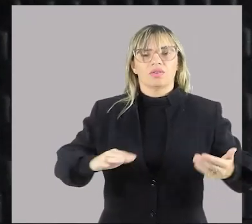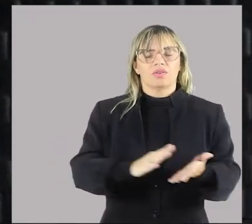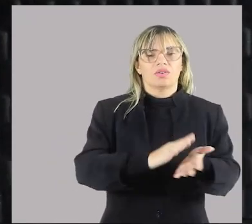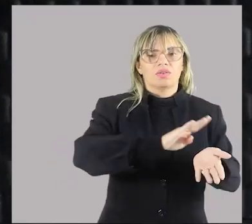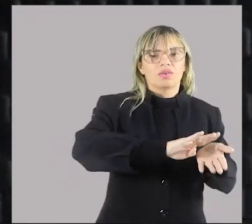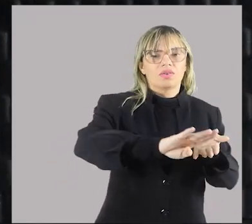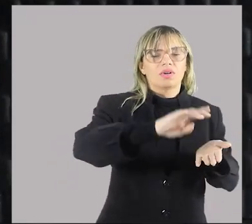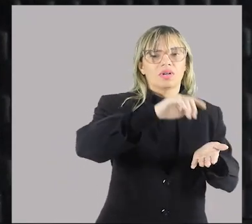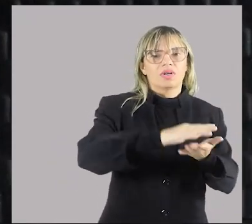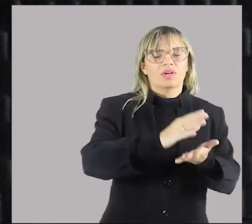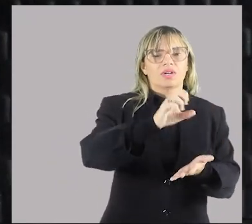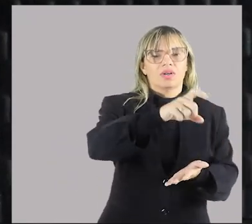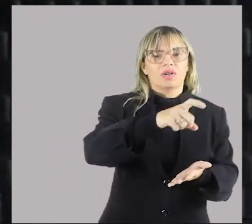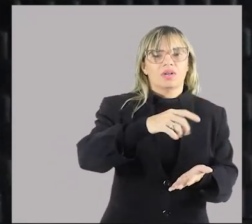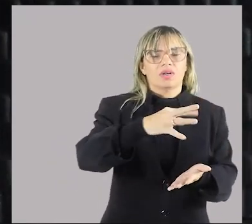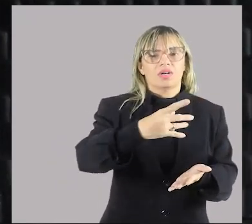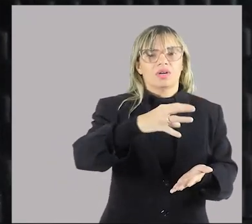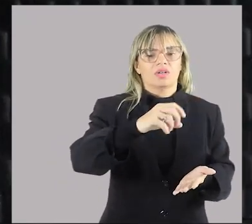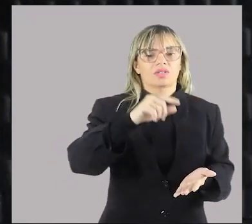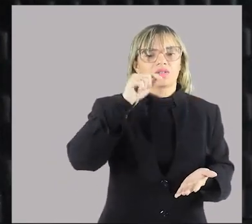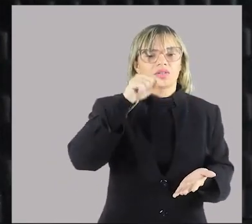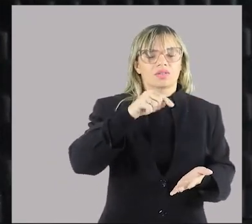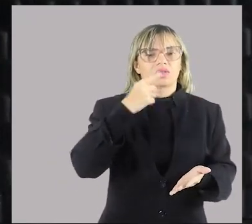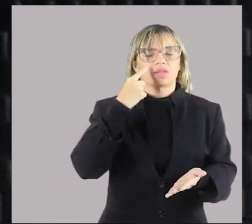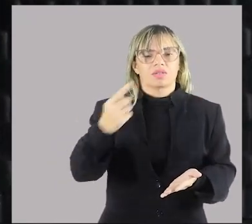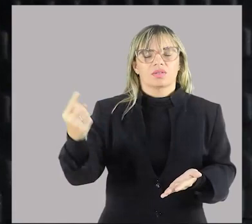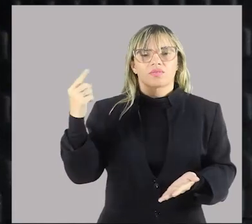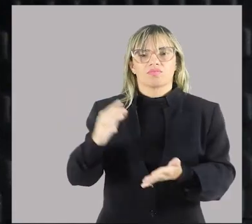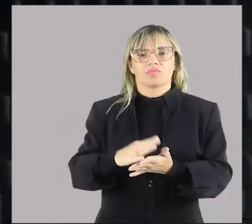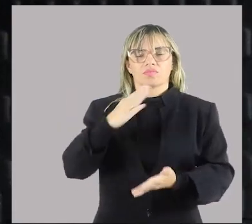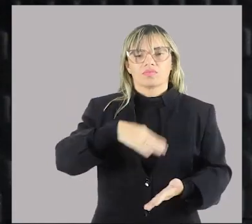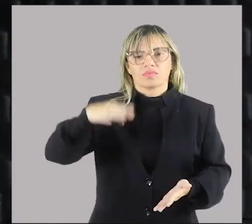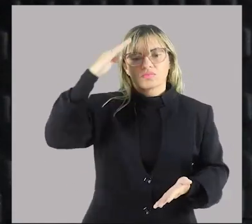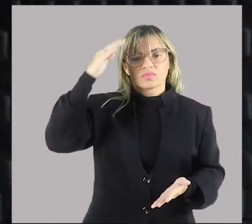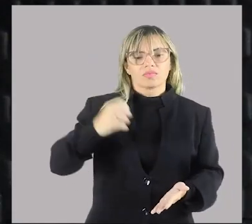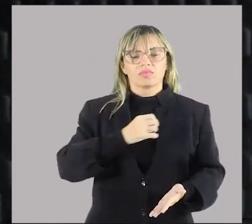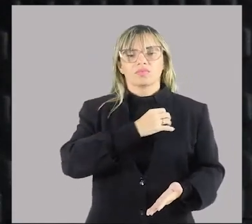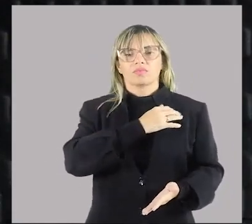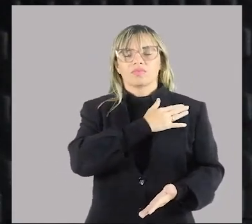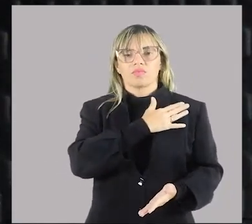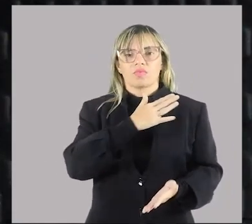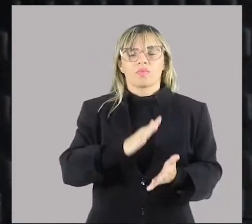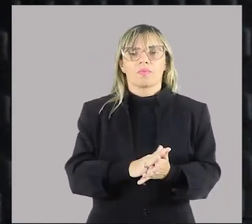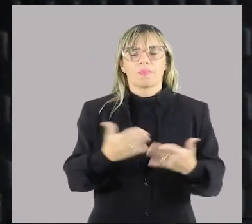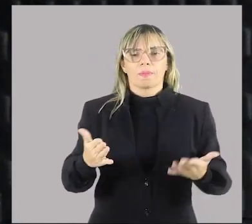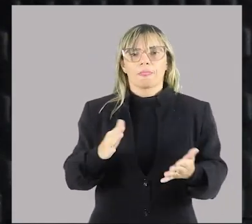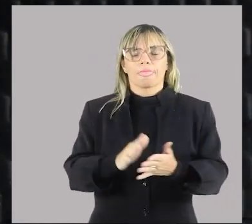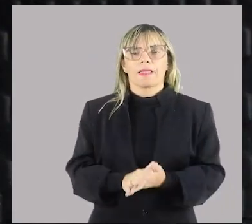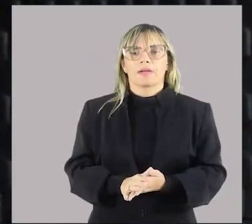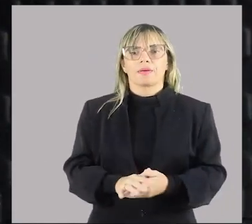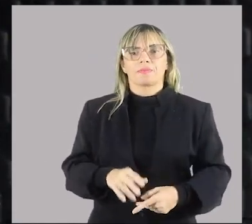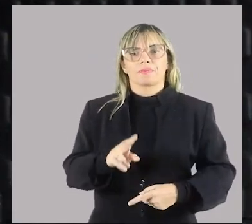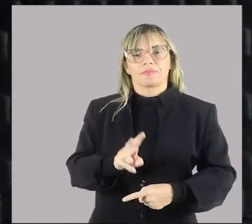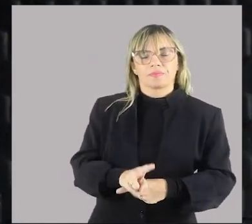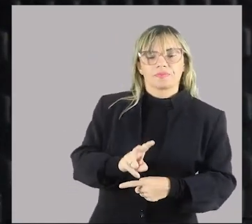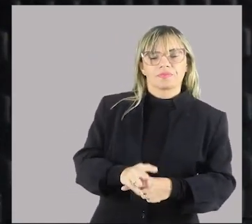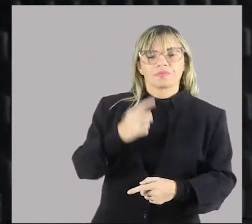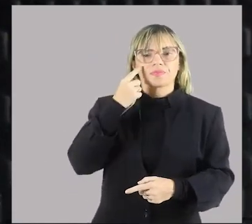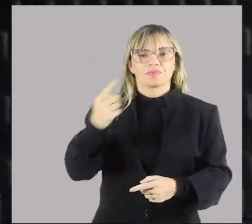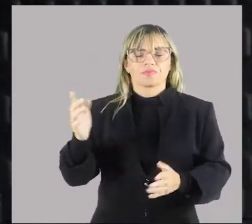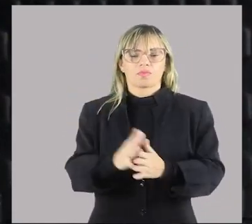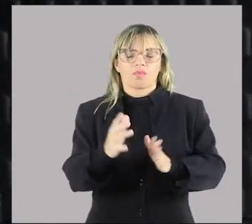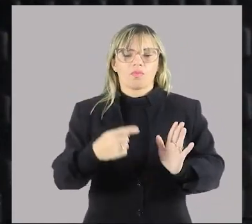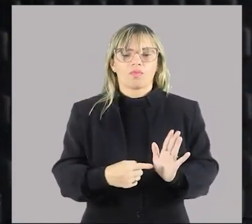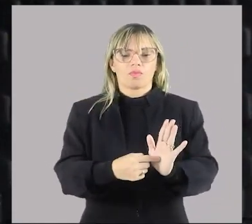o exílio é uma forma dos tenentes se retirar de cena temporariamente e, de certa forma, mostrar que o